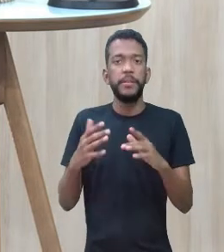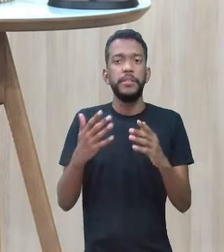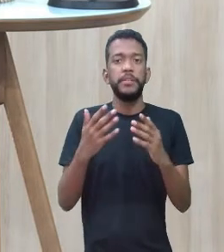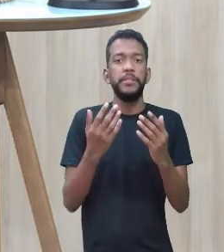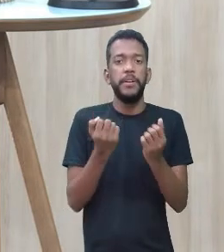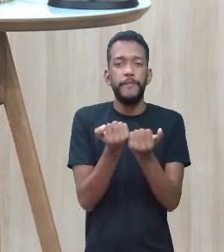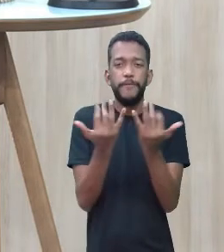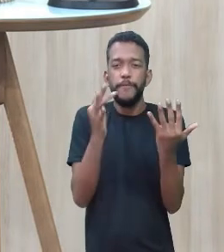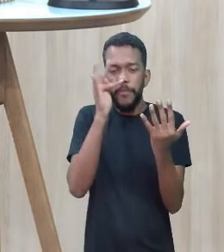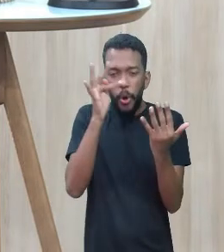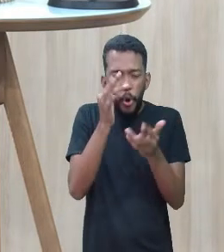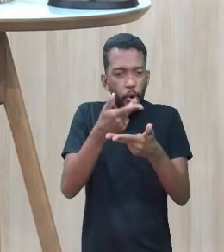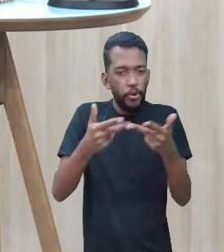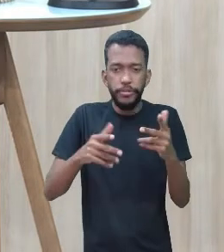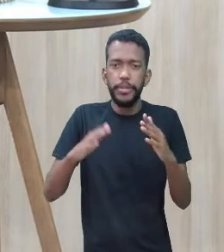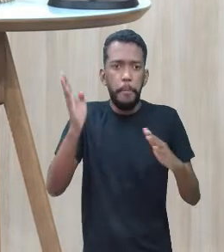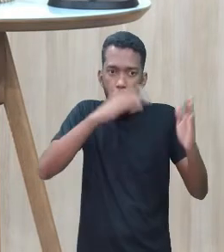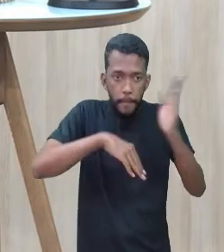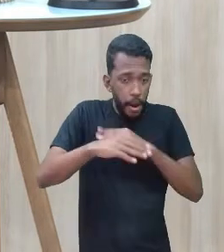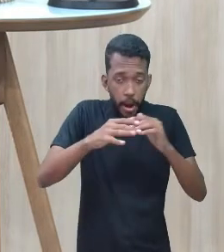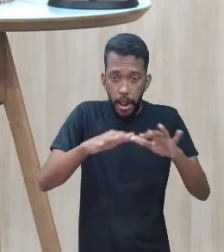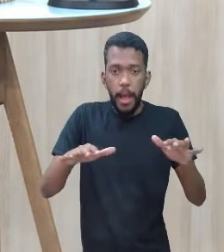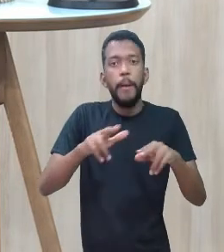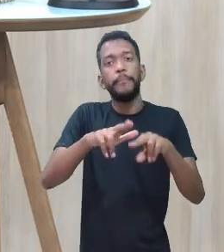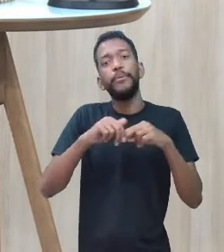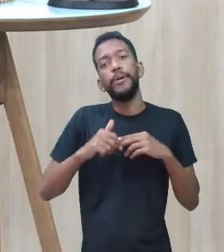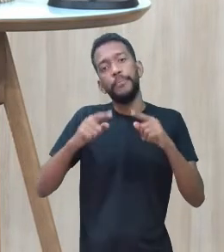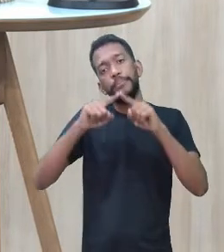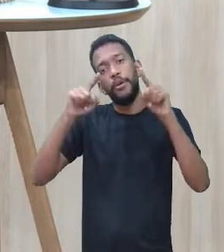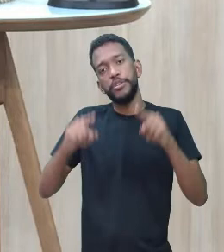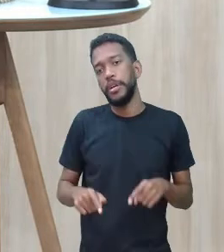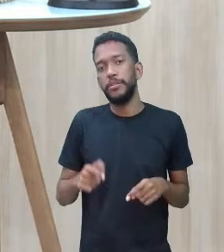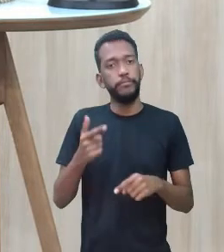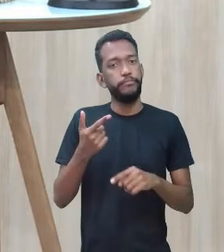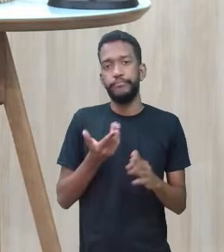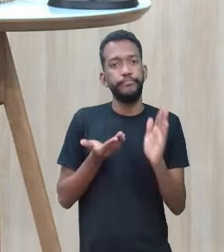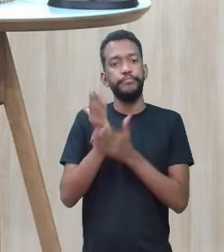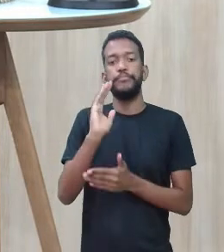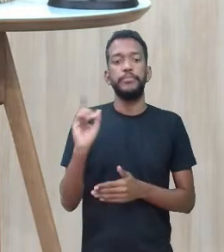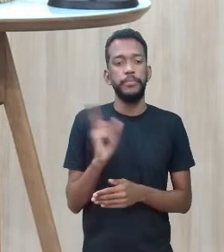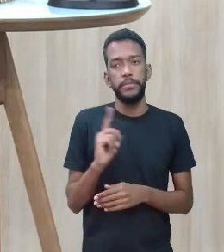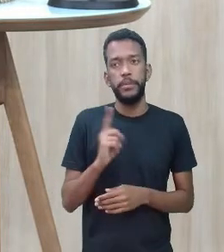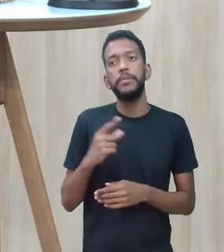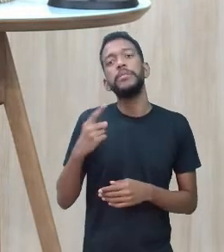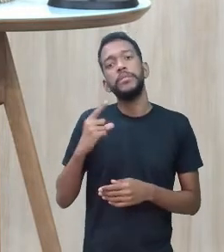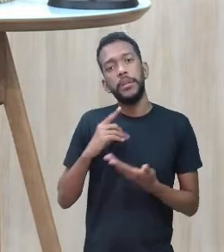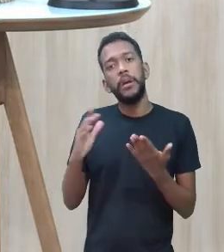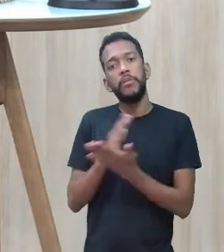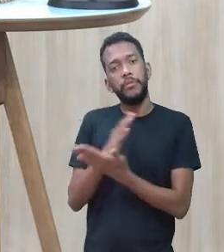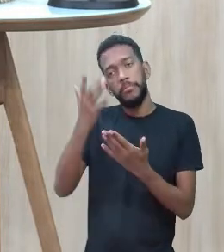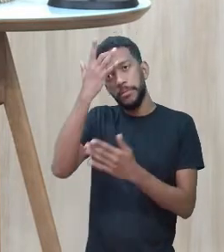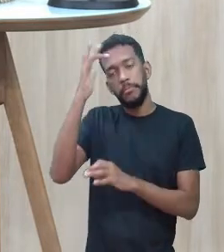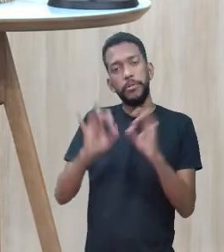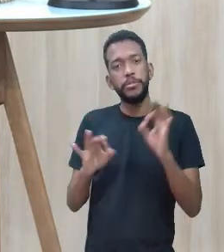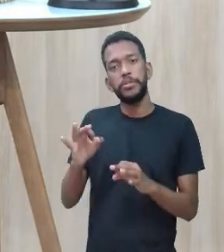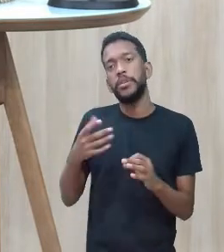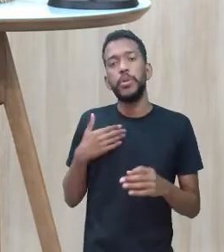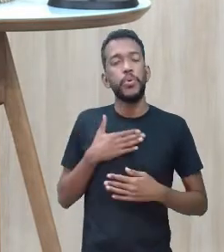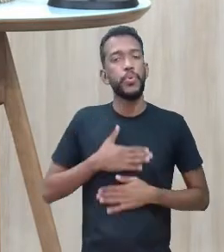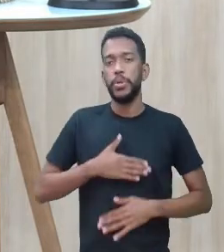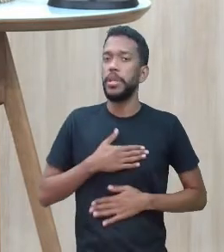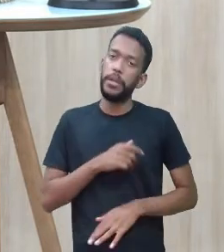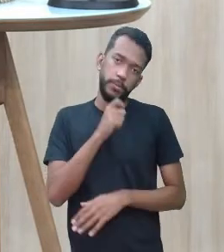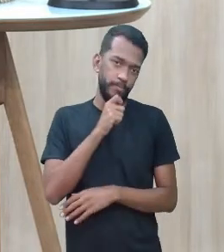um desequilíbrio por conta de um projeto que não deu certo e que aqueles que projetaram não tiveram